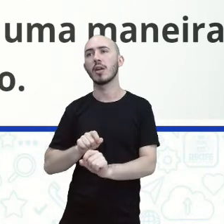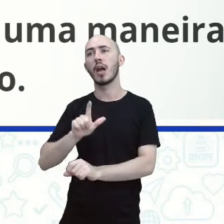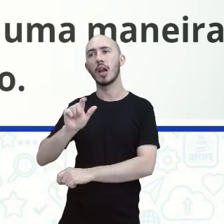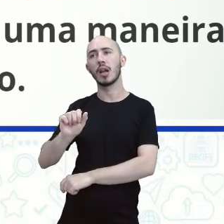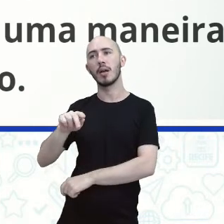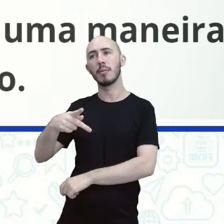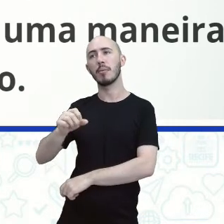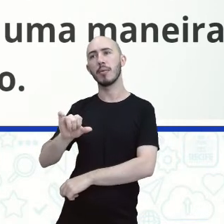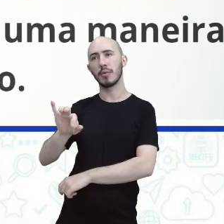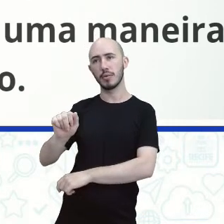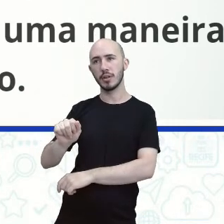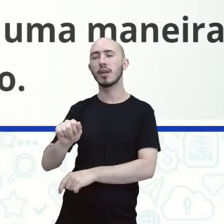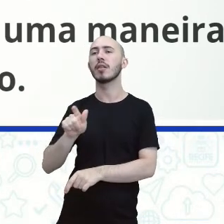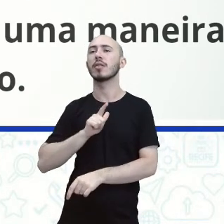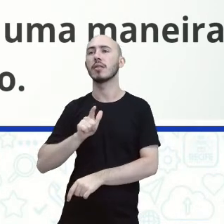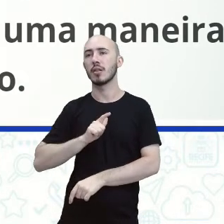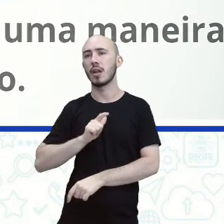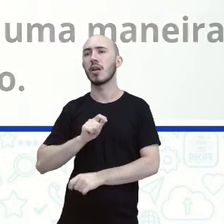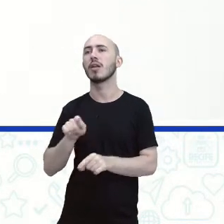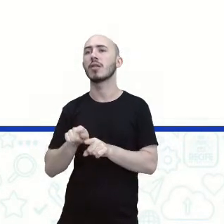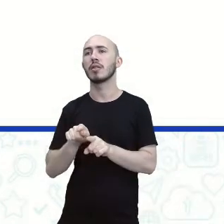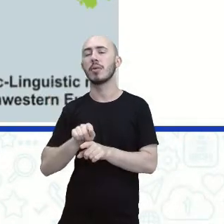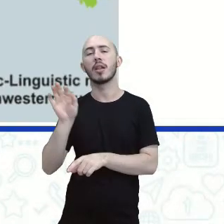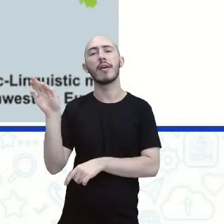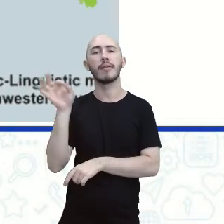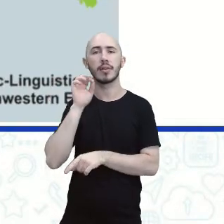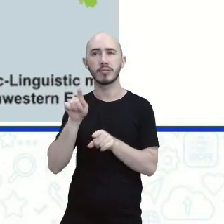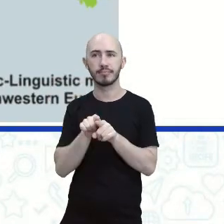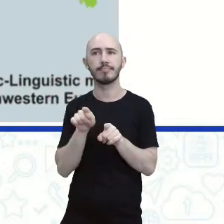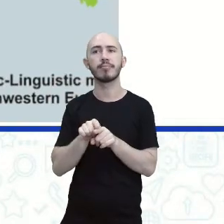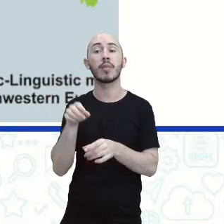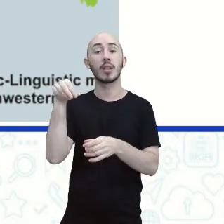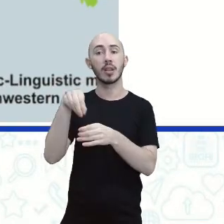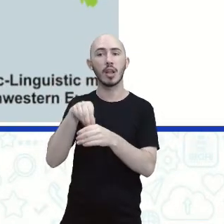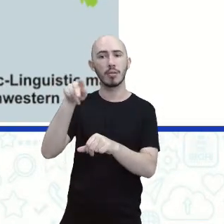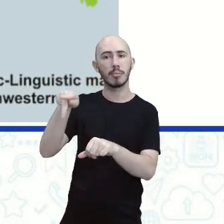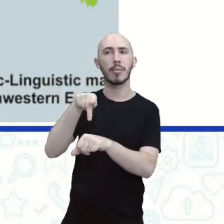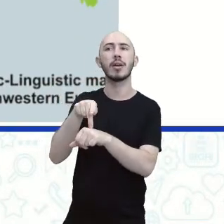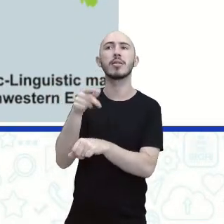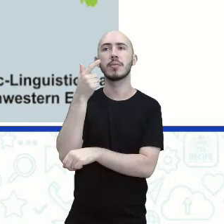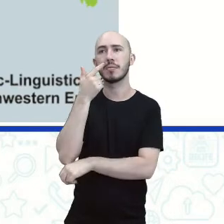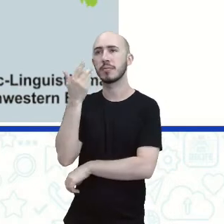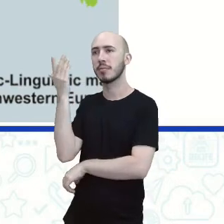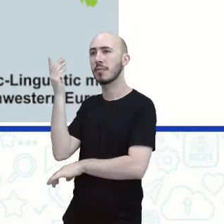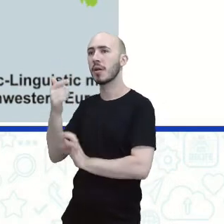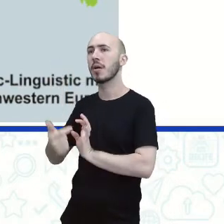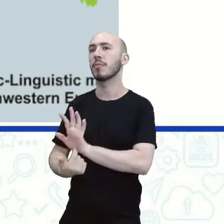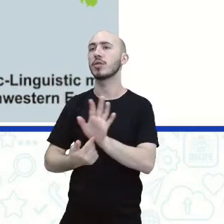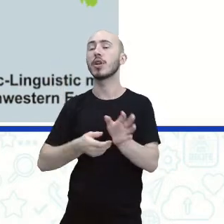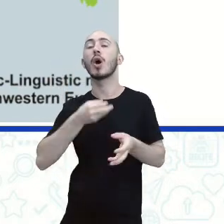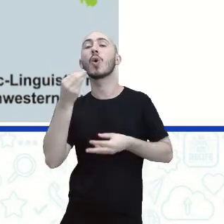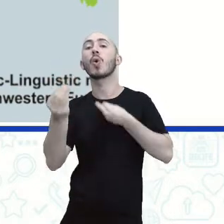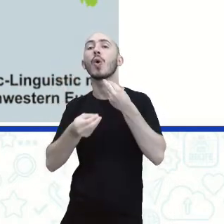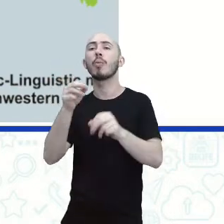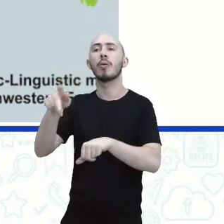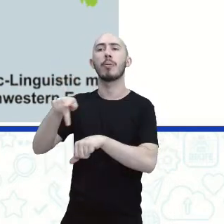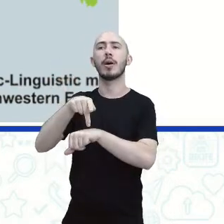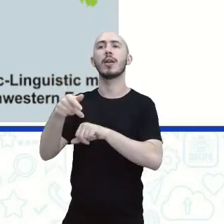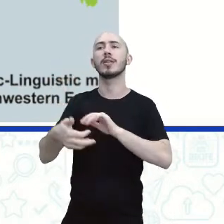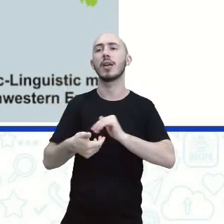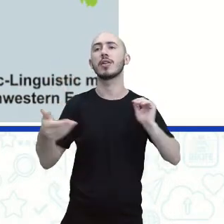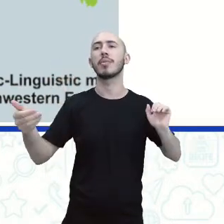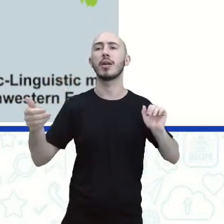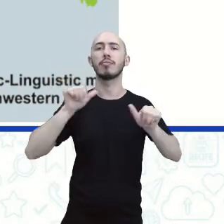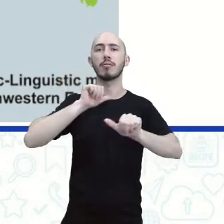próprio país existe uma divisão, professor. Olha para aí, é impressionante. A gente tem aqui, ó. Esse é um gráficozinho como é que era a Espanha. Vê como ela vai mudando